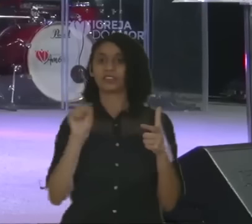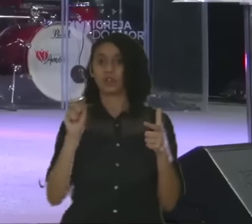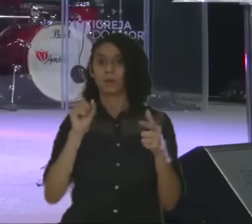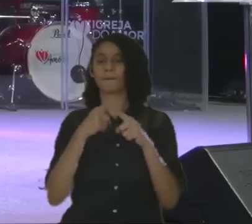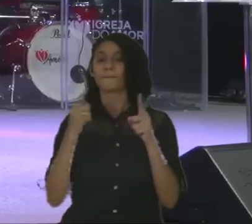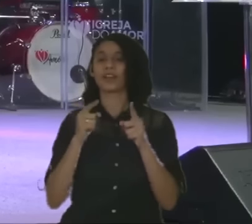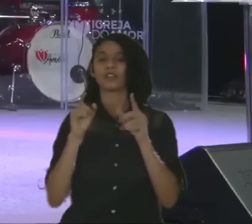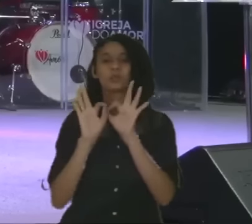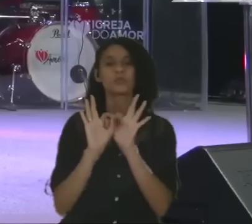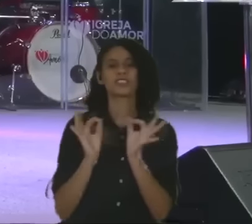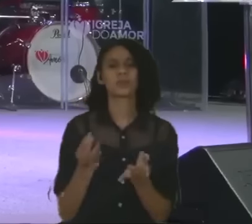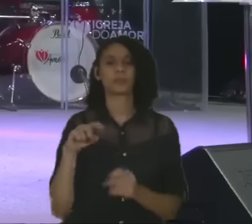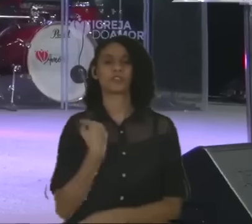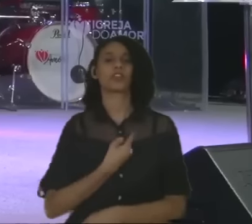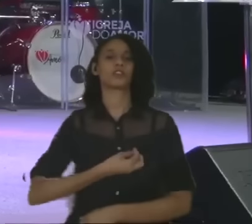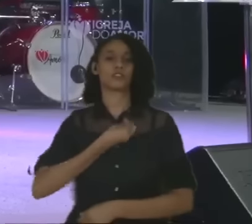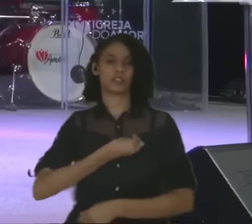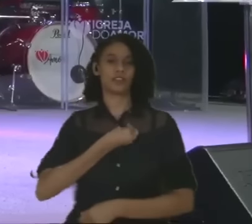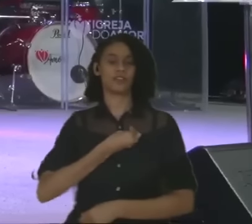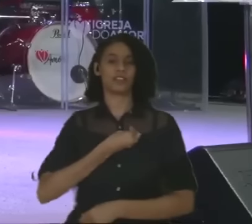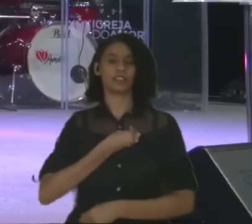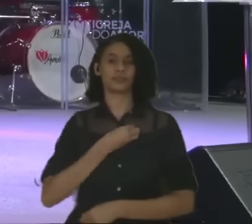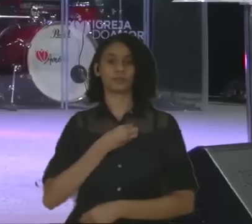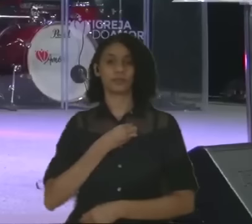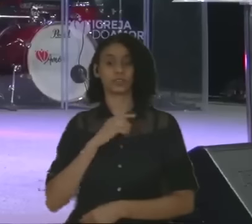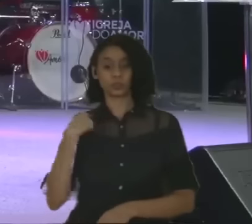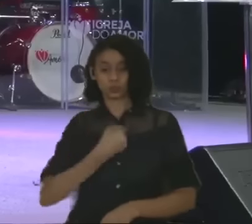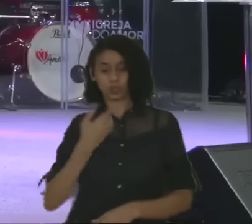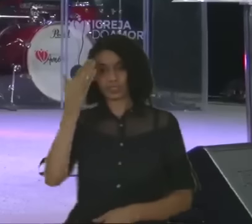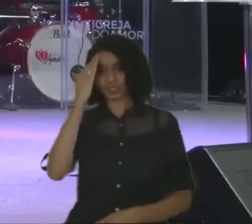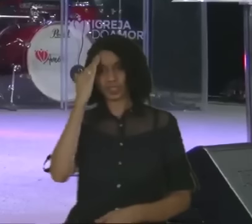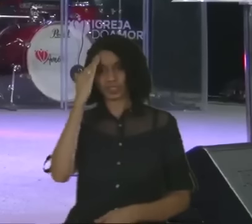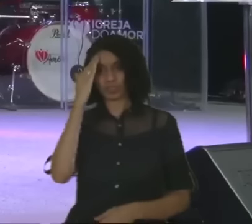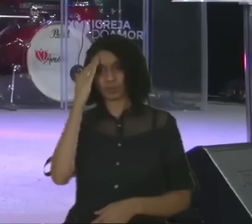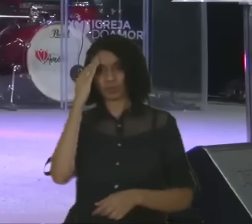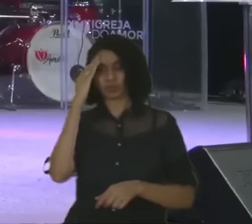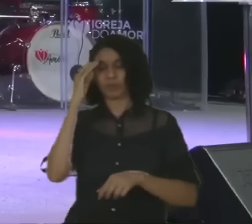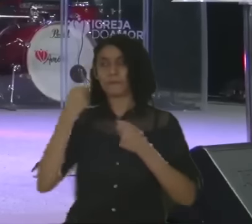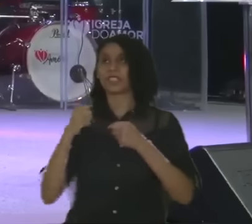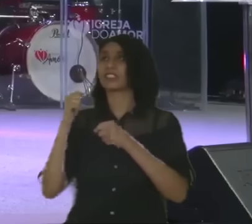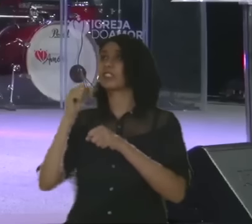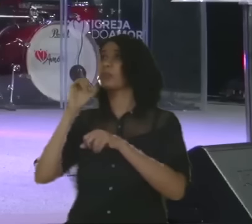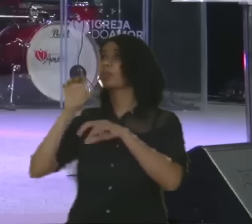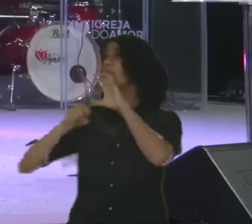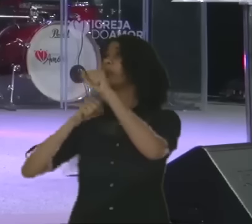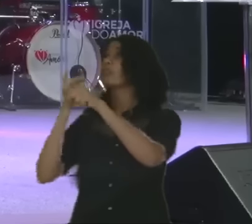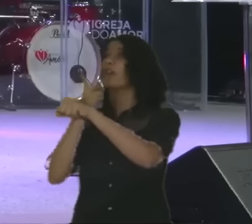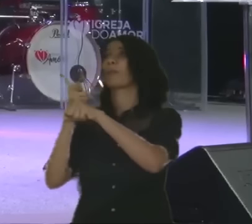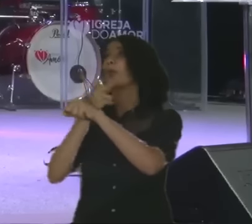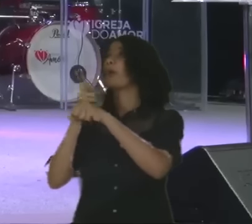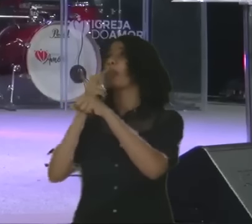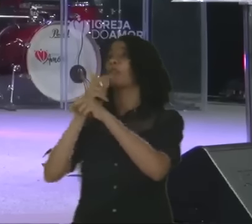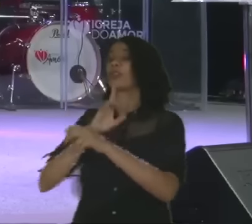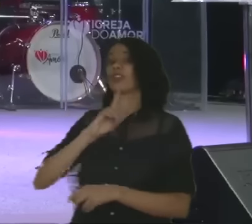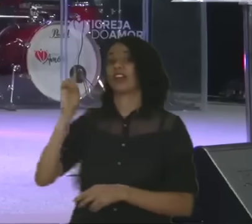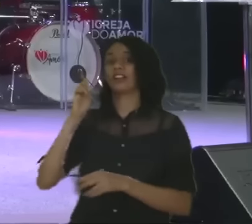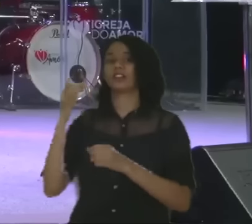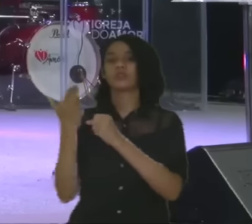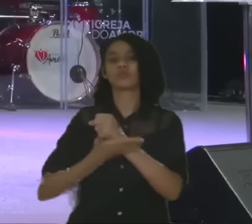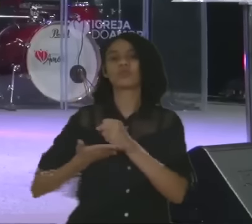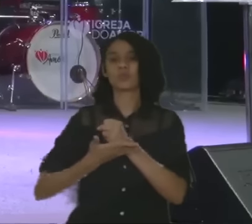vida quando a gente tem um senso nessa cidade a nossa Busca ela encontra uma qualidade tão superior